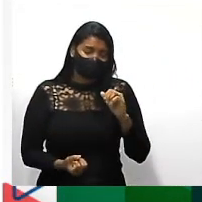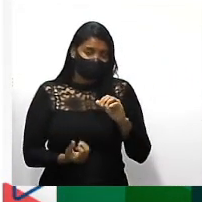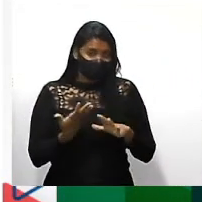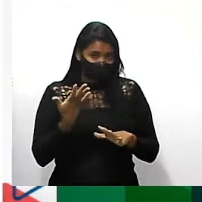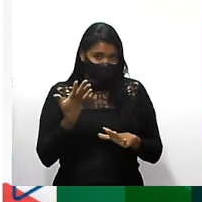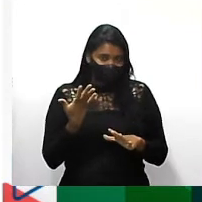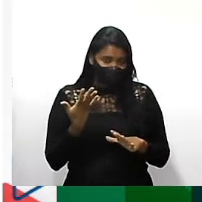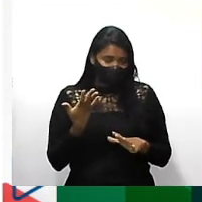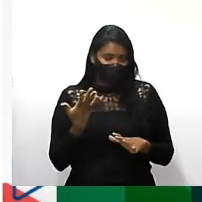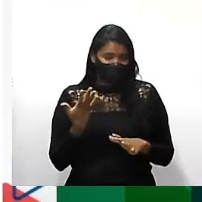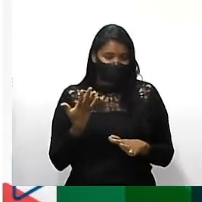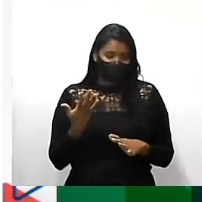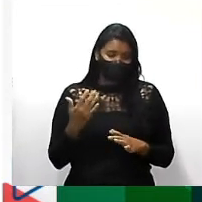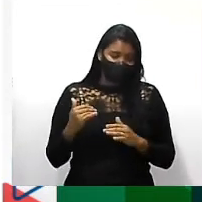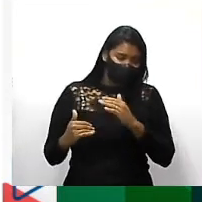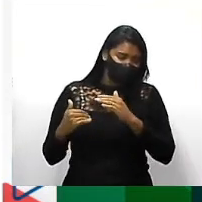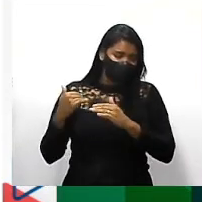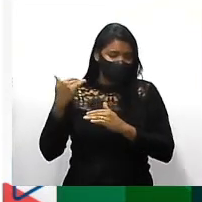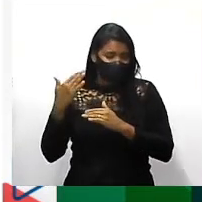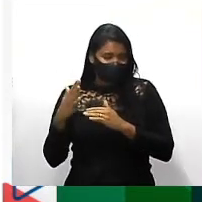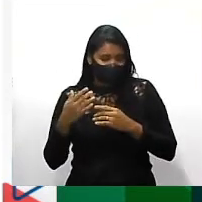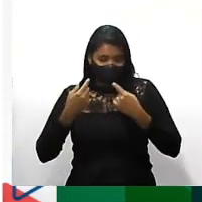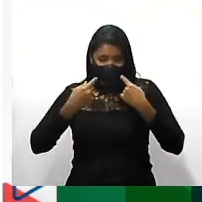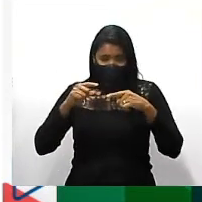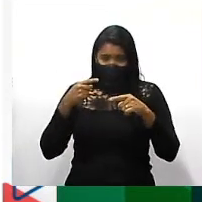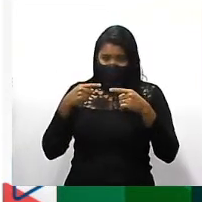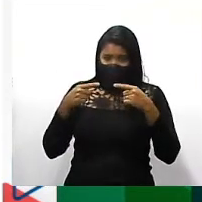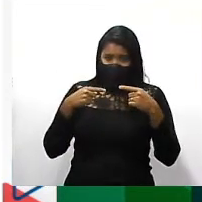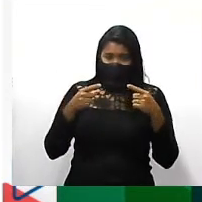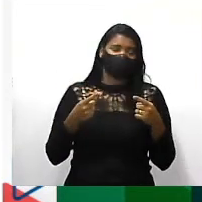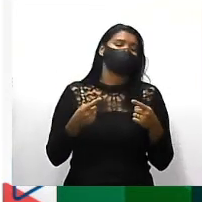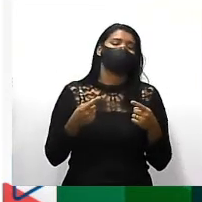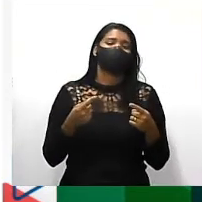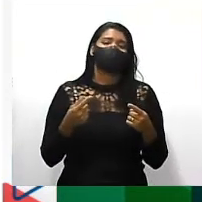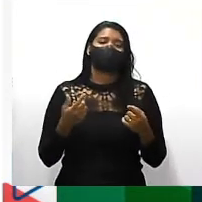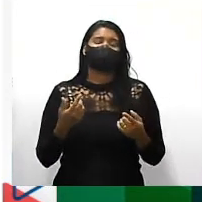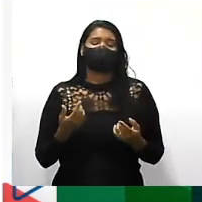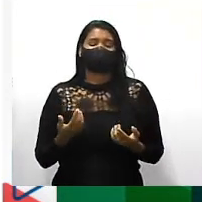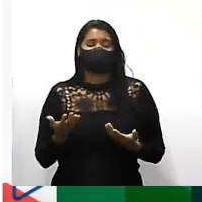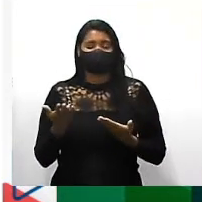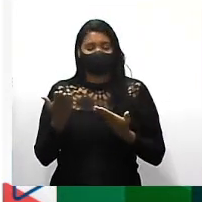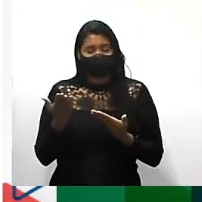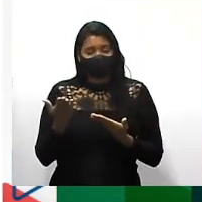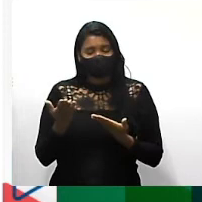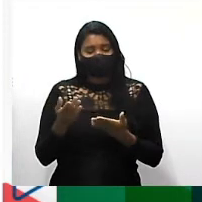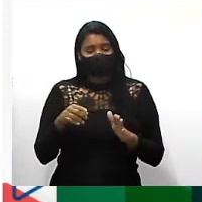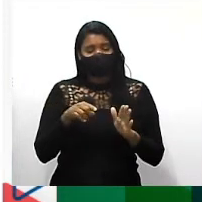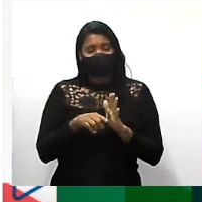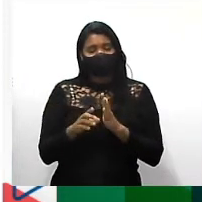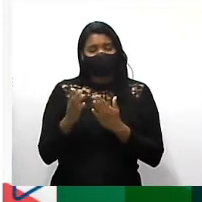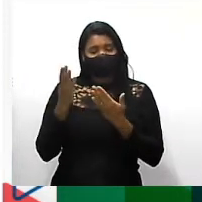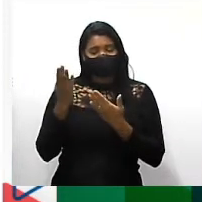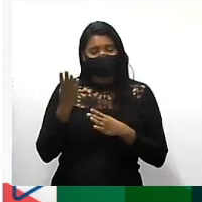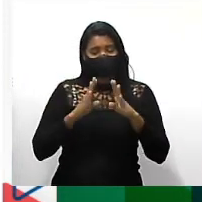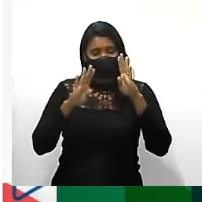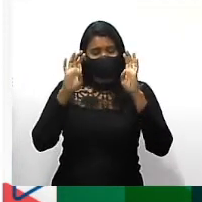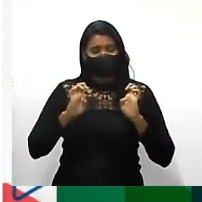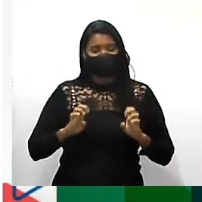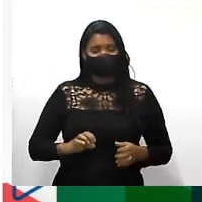surgir e é necessário que hajam discussões a respeito dessas questões da chamada